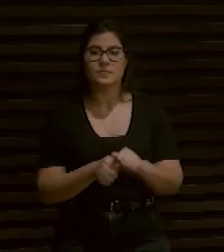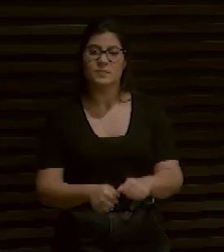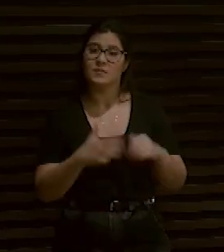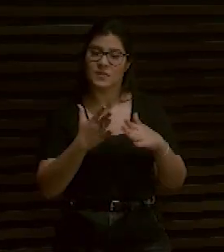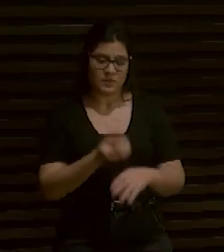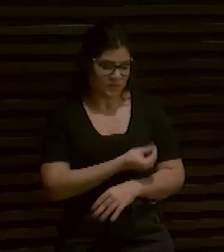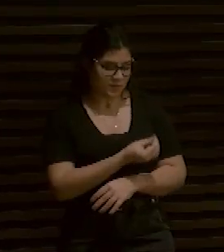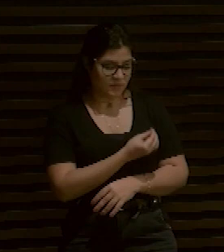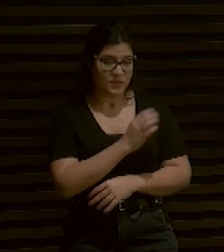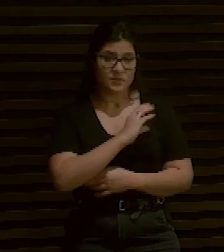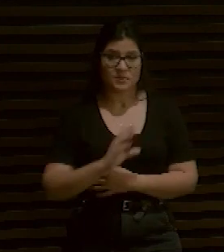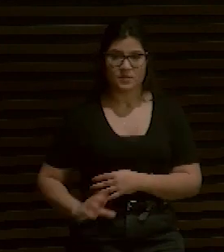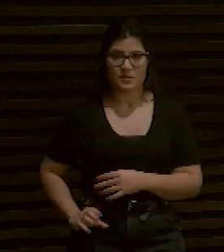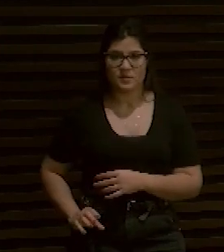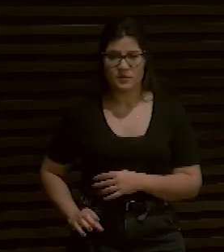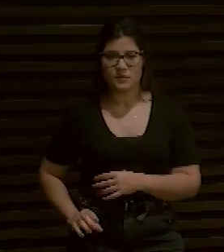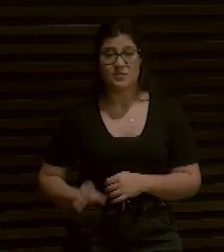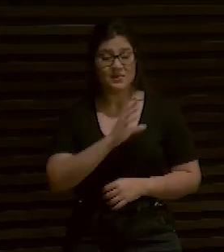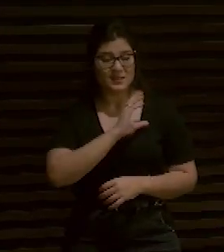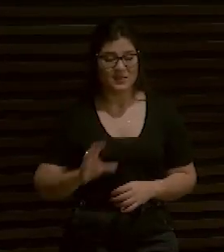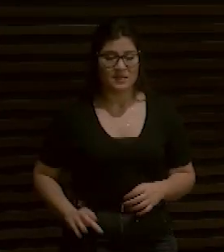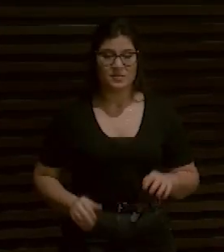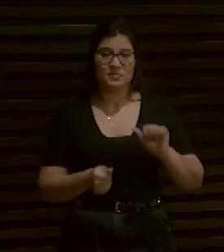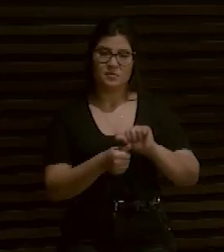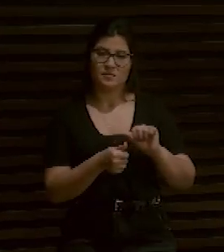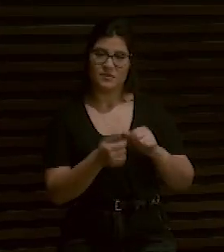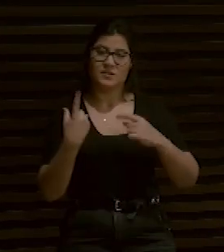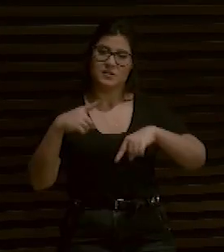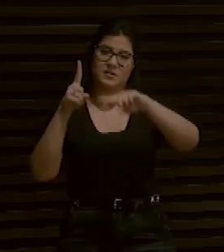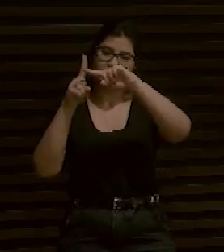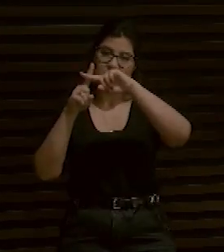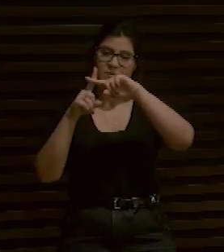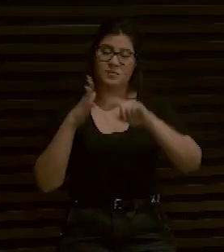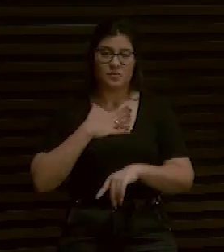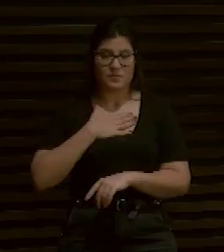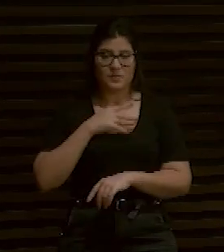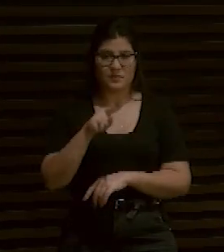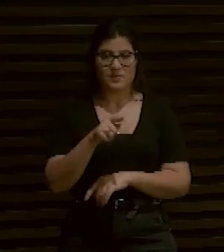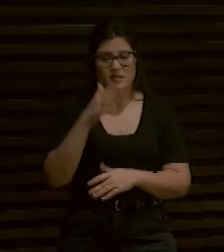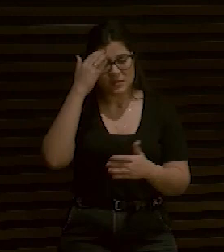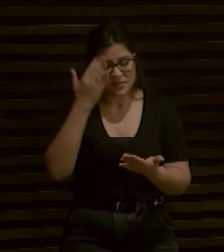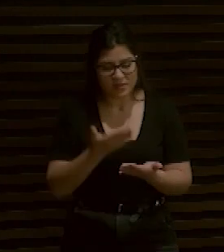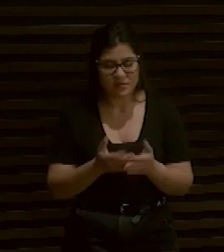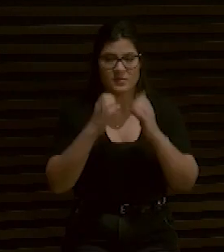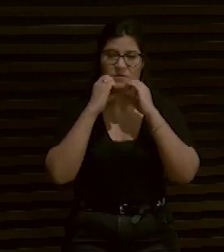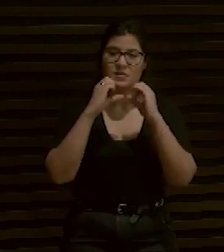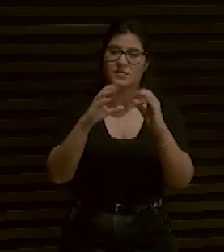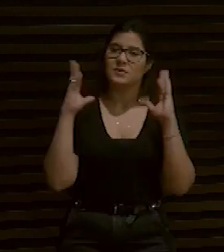Cristo. Dotado do milagre do que Cristo fez naquela cruz por mim e por você que creu nesse evangelho maravilhoso.